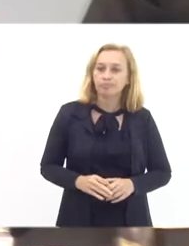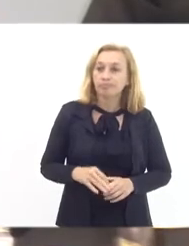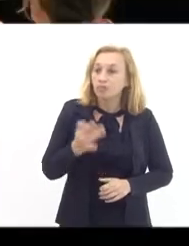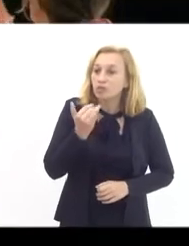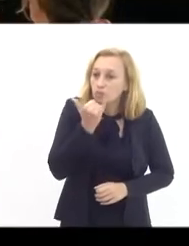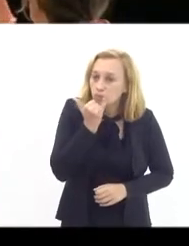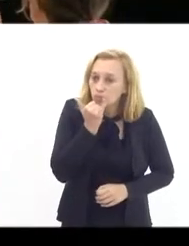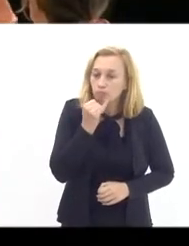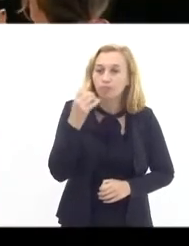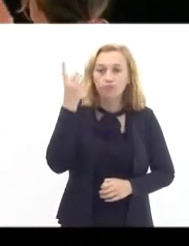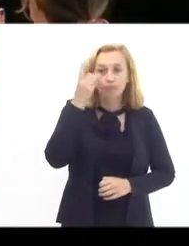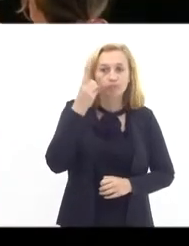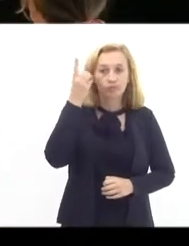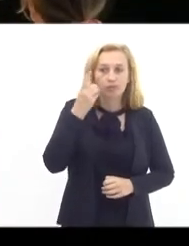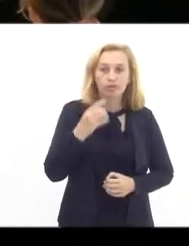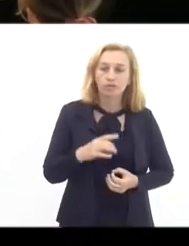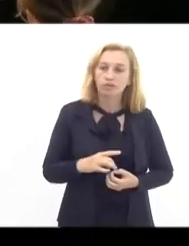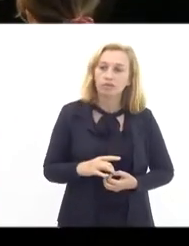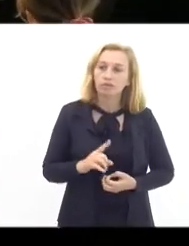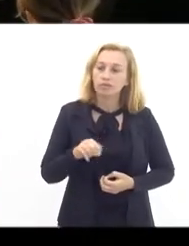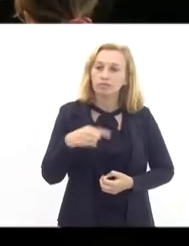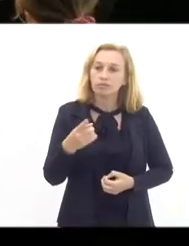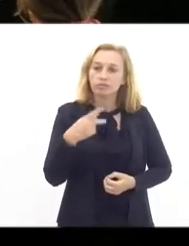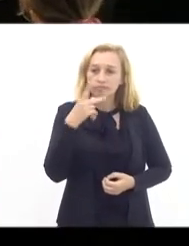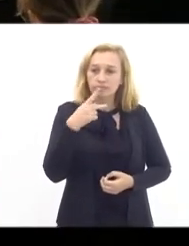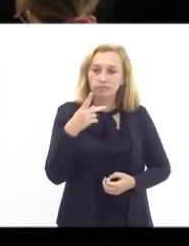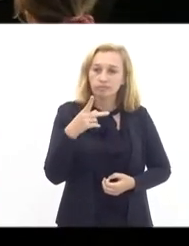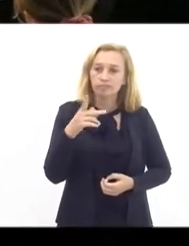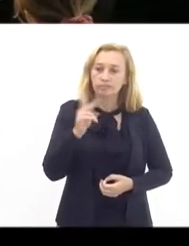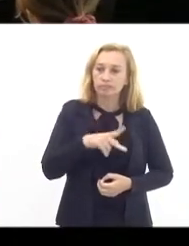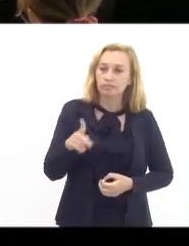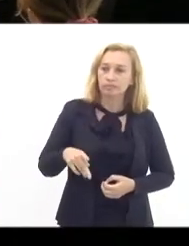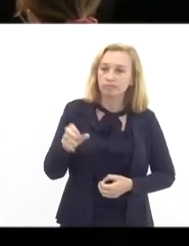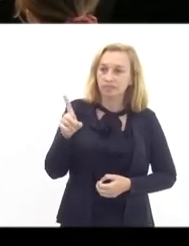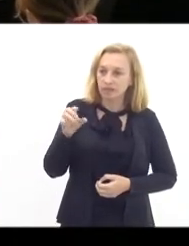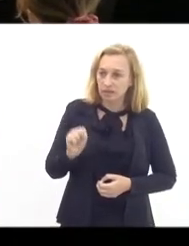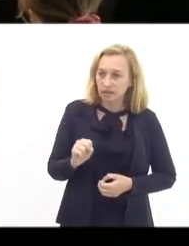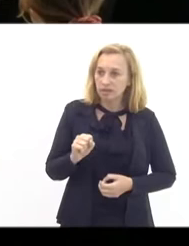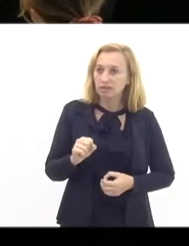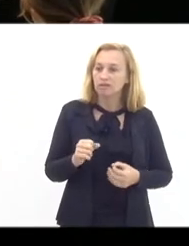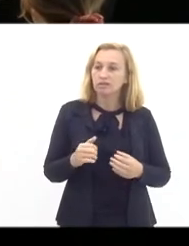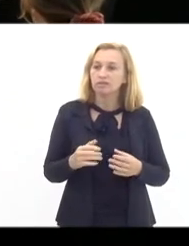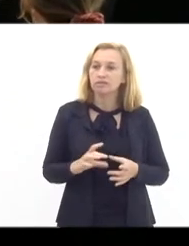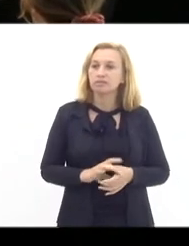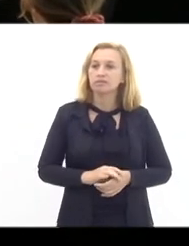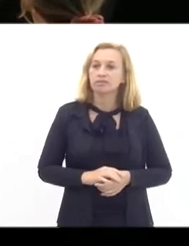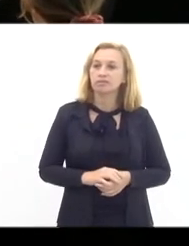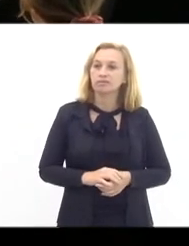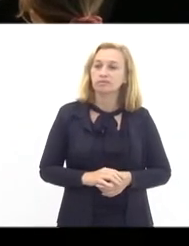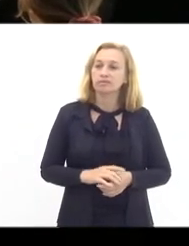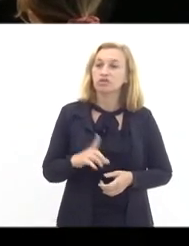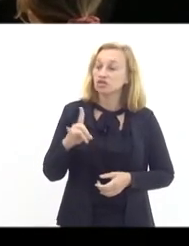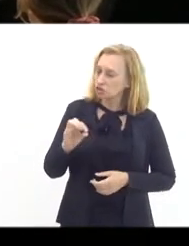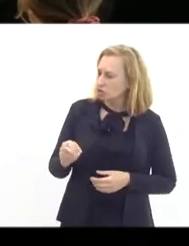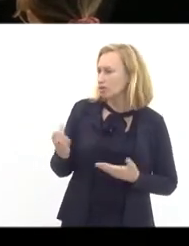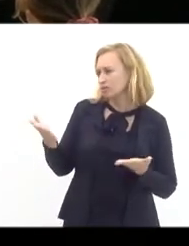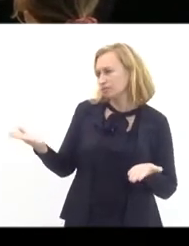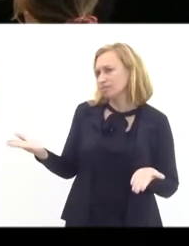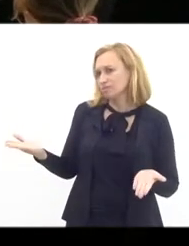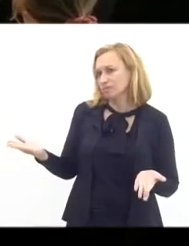Desculpa, deputado. Bom, meus amigos, após a fala da professora Cleise, a gente vai abrir... Ô, Diego, por